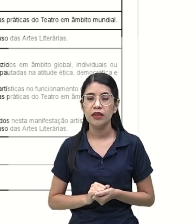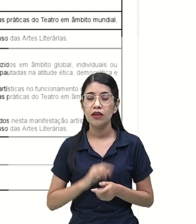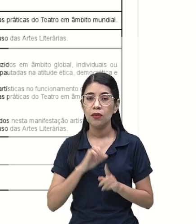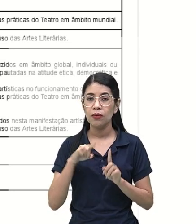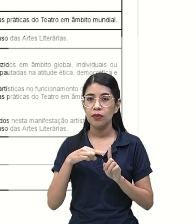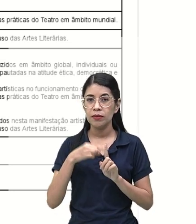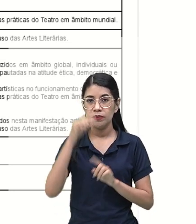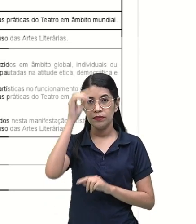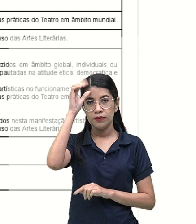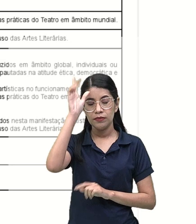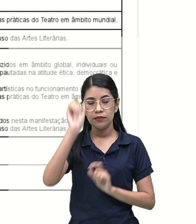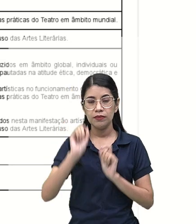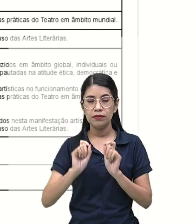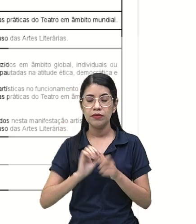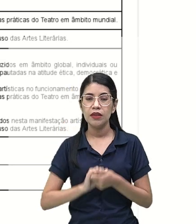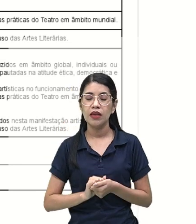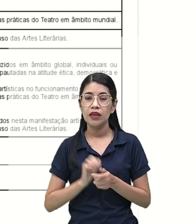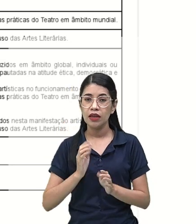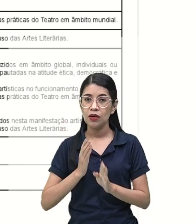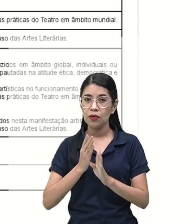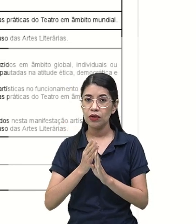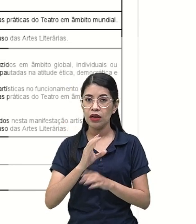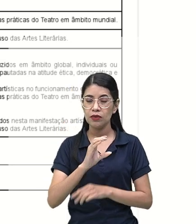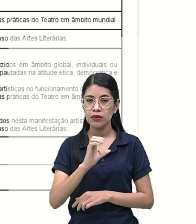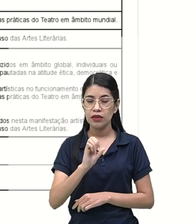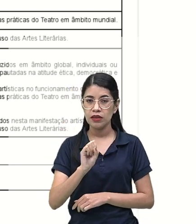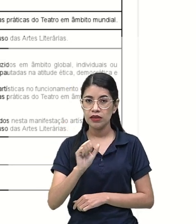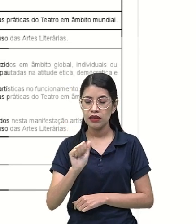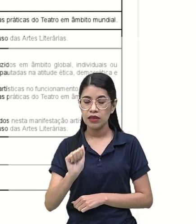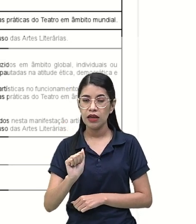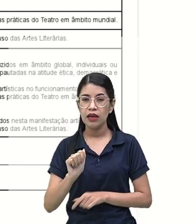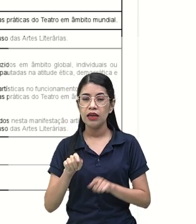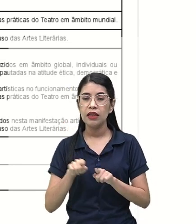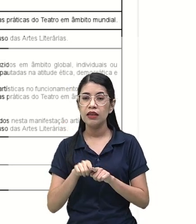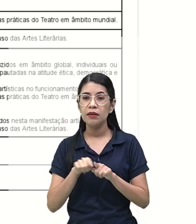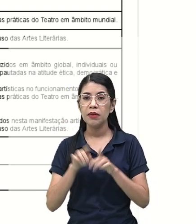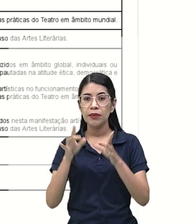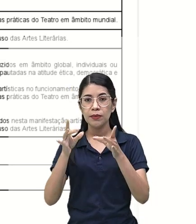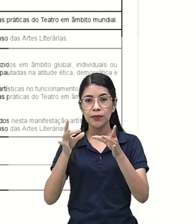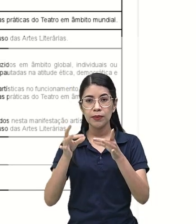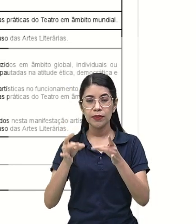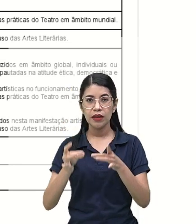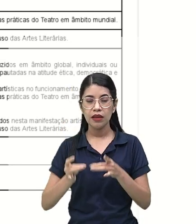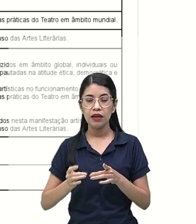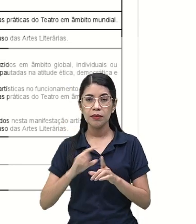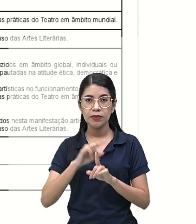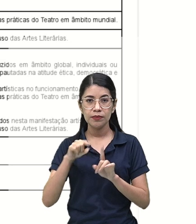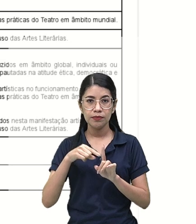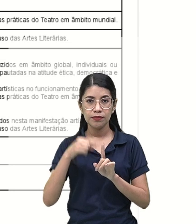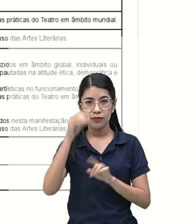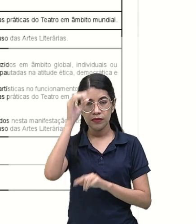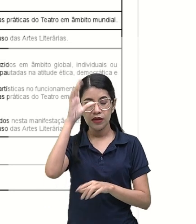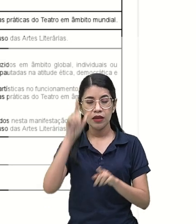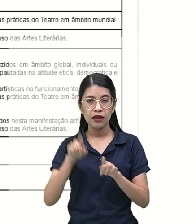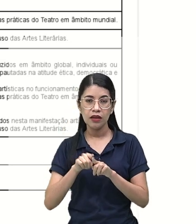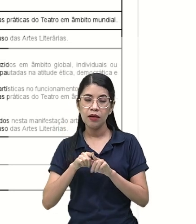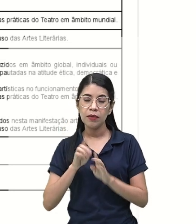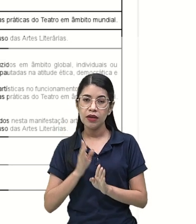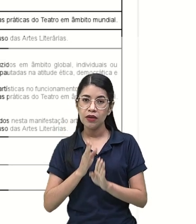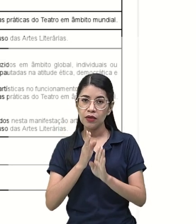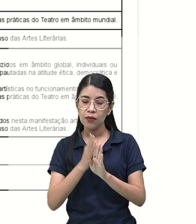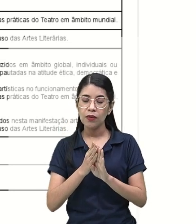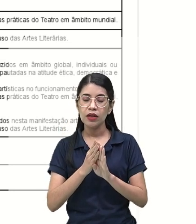do conhecimento, que é tirado do CSA, e o detalhamento do objeto de conhecimento, que também você vai